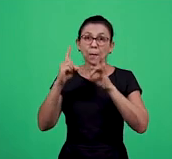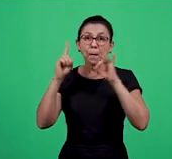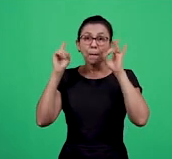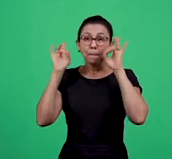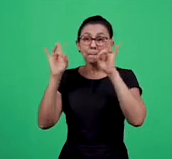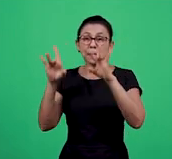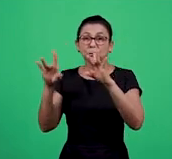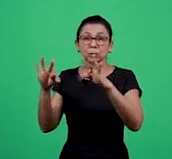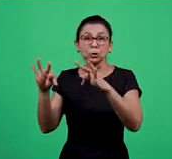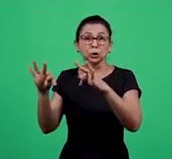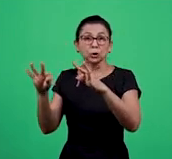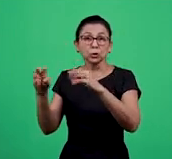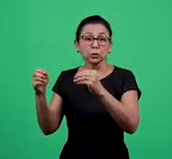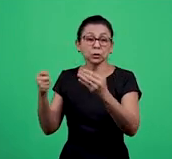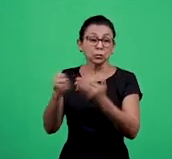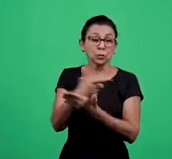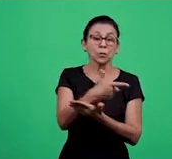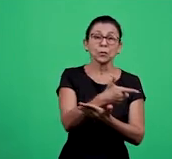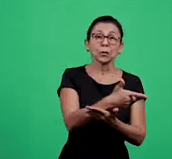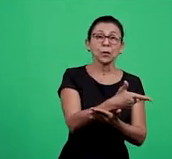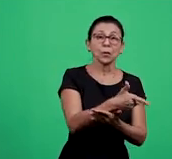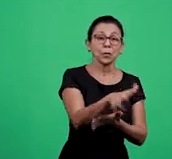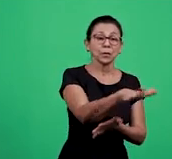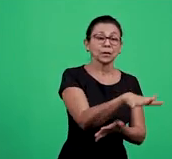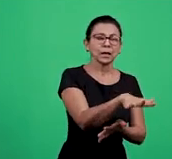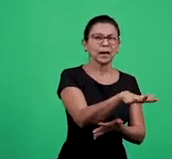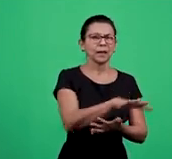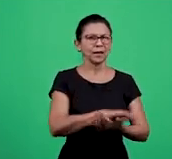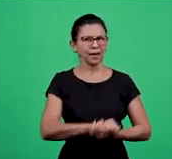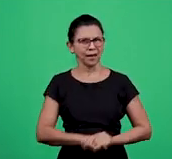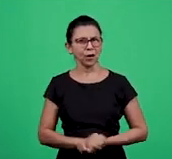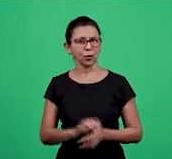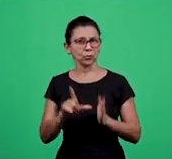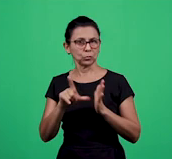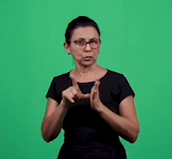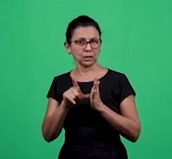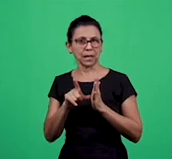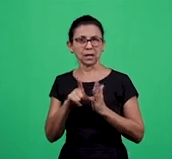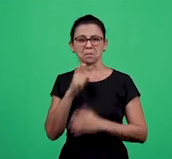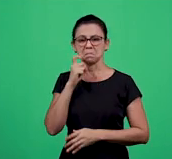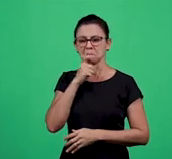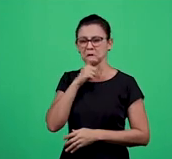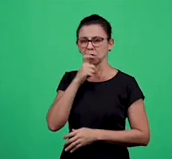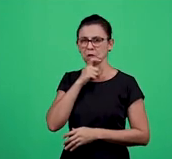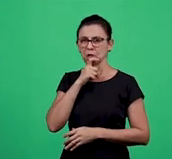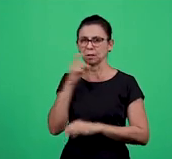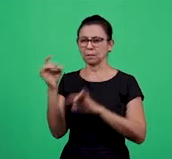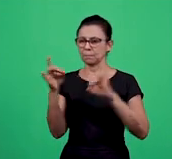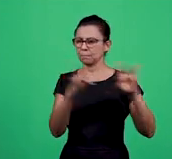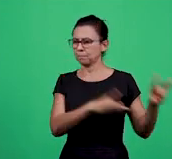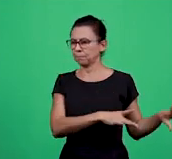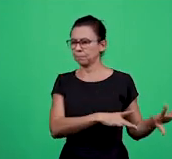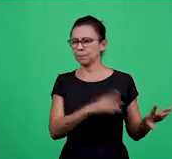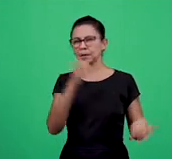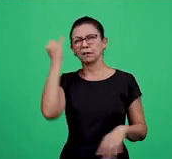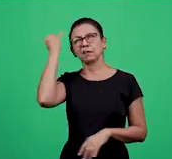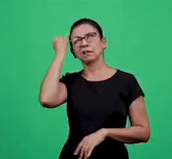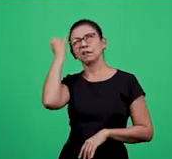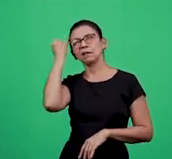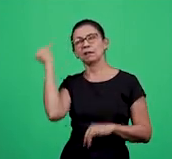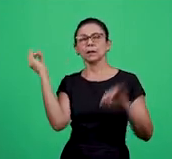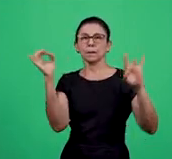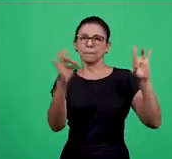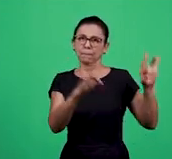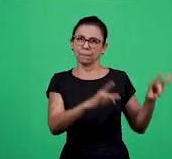ensinos errados que ele aprendeu, deixou as mentiras, deixou a preguiça, deixou tudo de ruim da